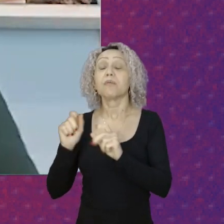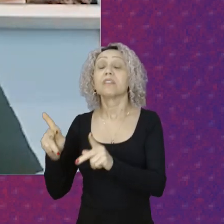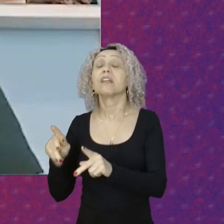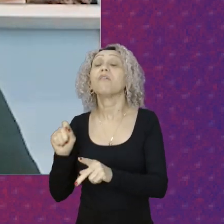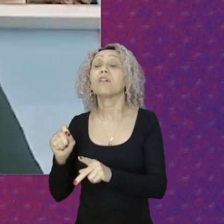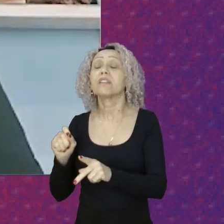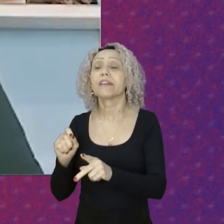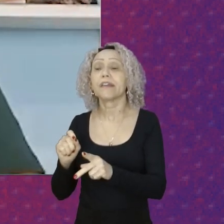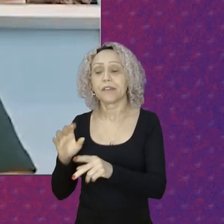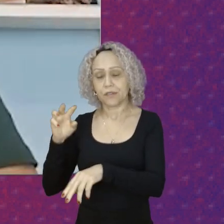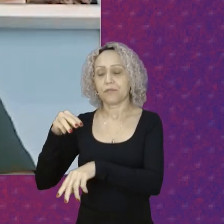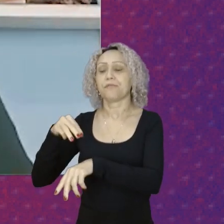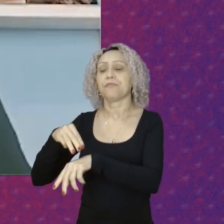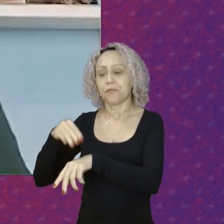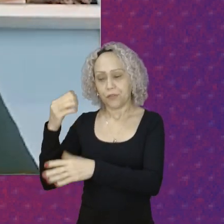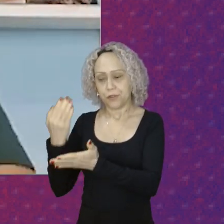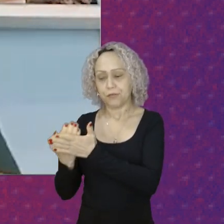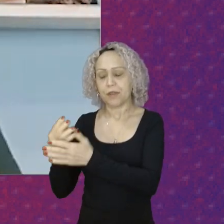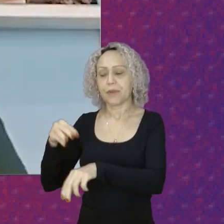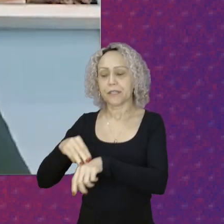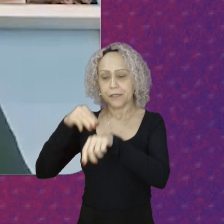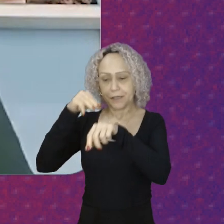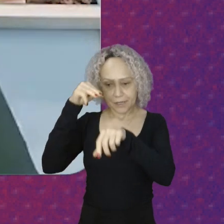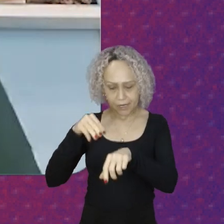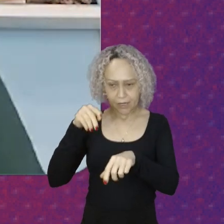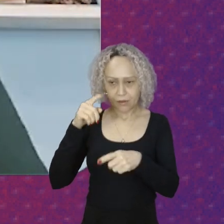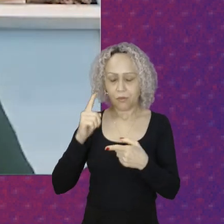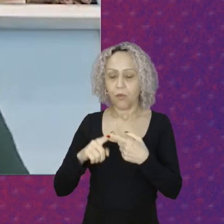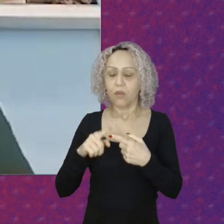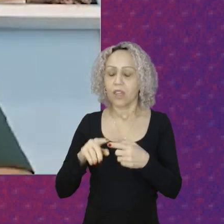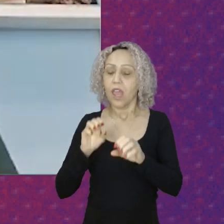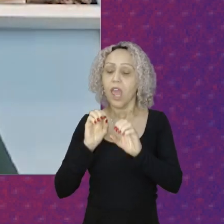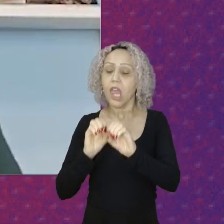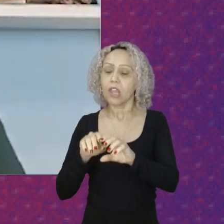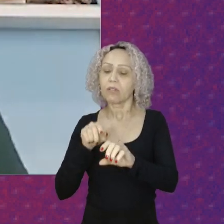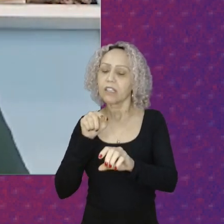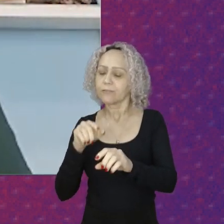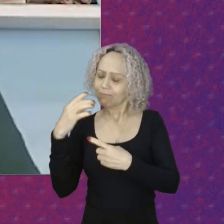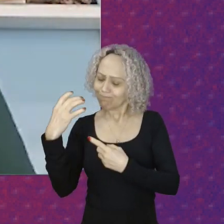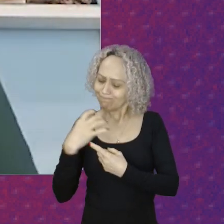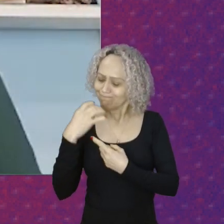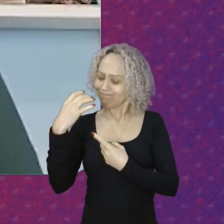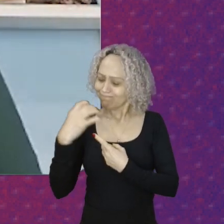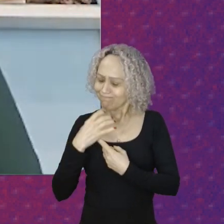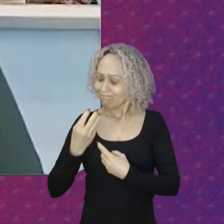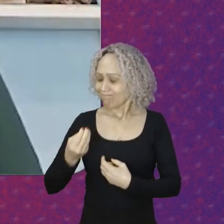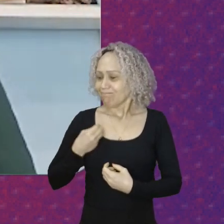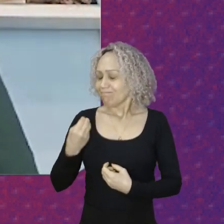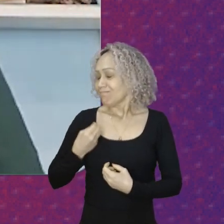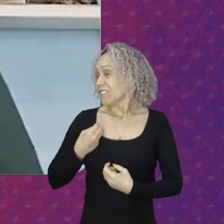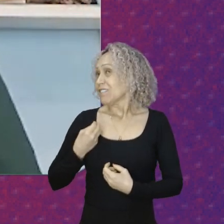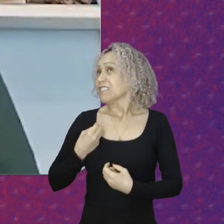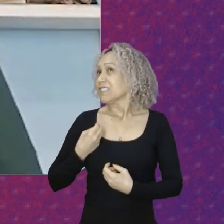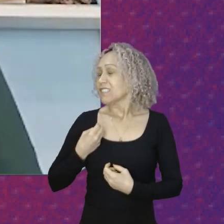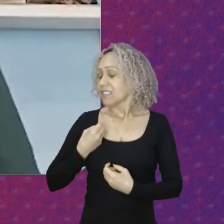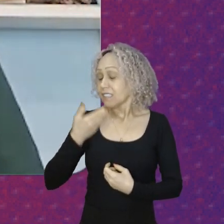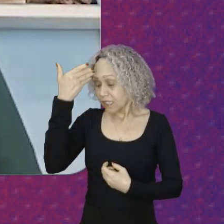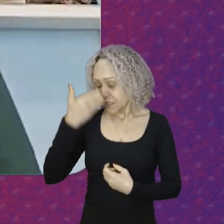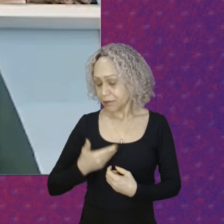mestrado, porque a educação é o que nos move. A educação é aquilo que a gente precisa ter e ser,